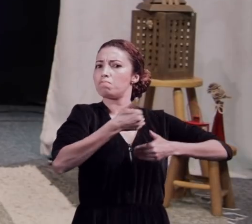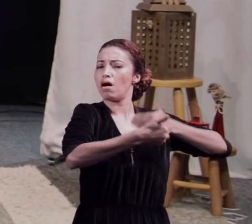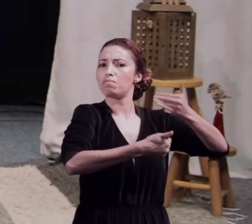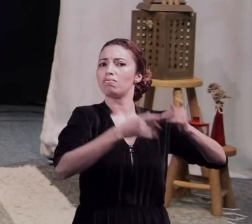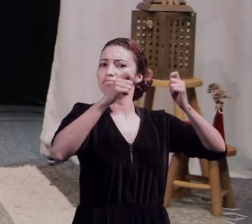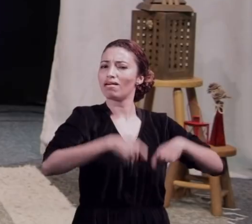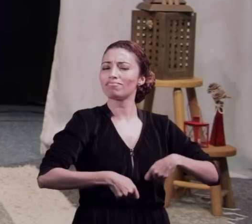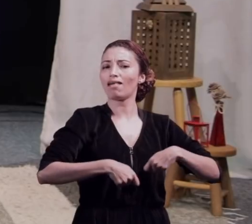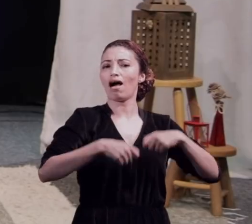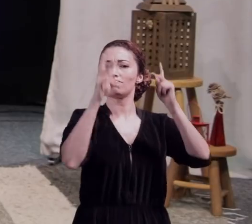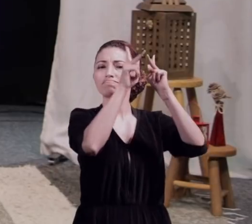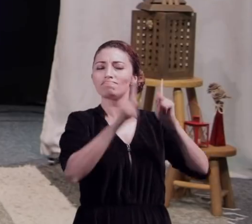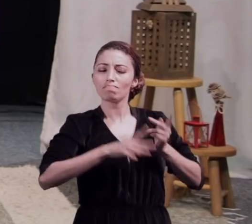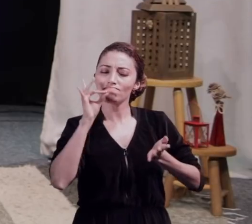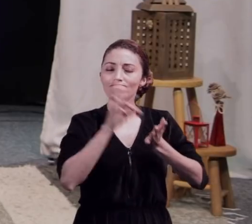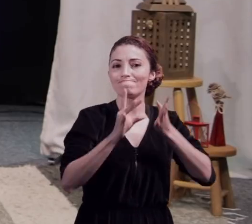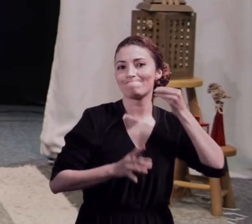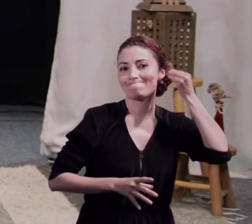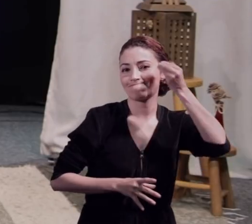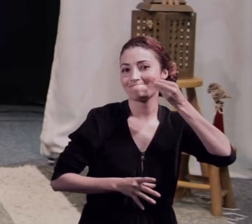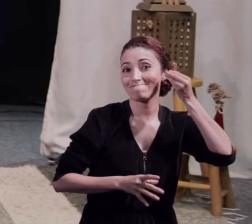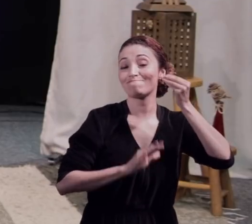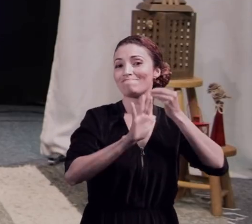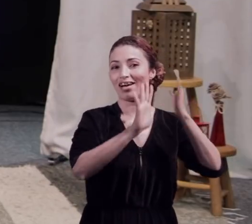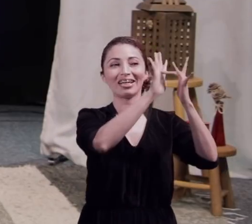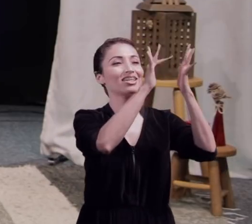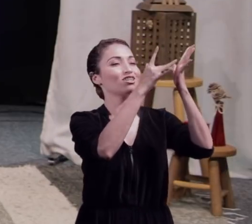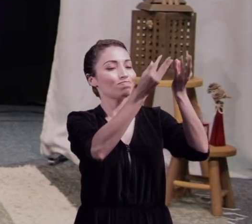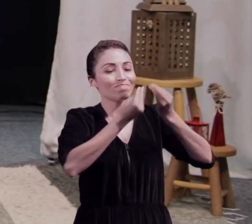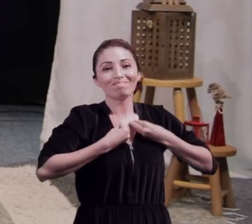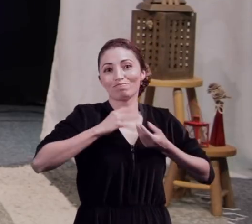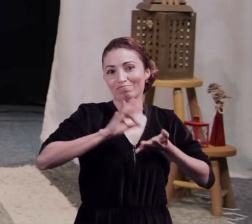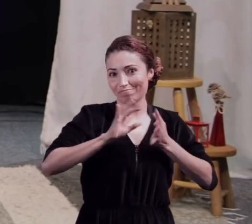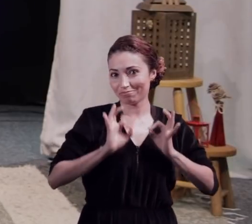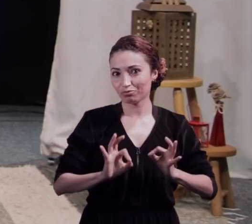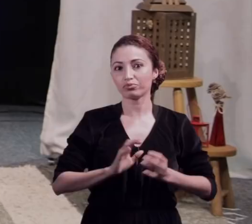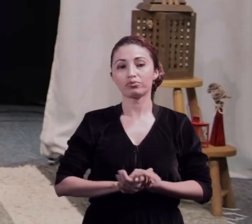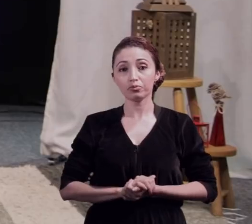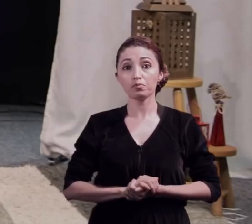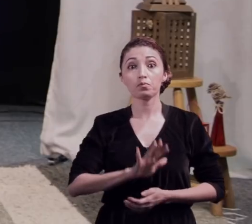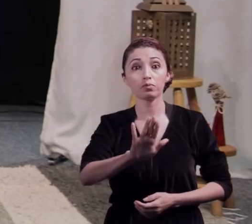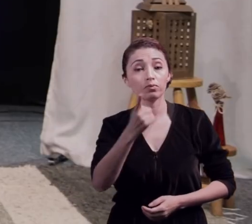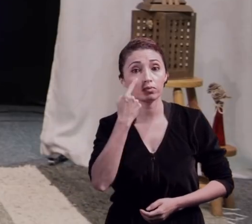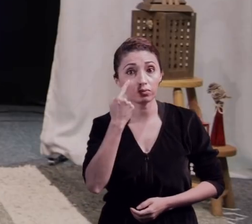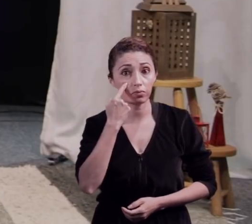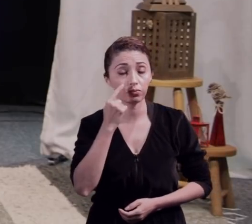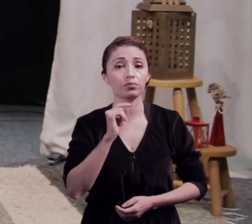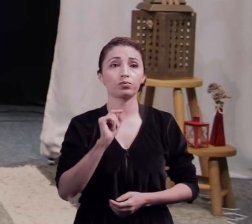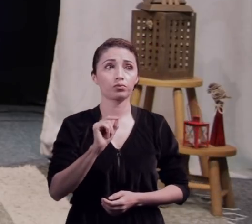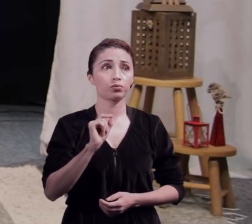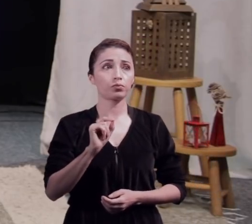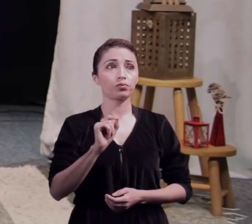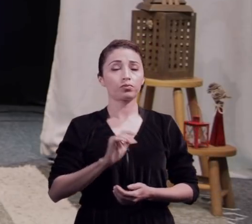vivenciar a verdadeira paz que nós encontramos em Jesus. Veja só,